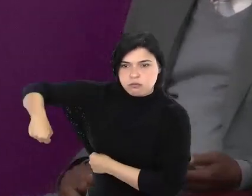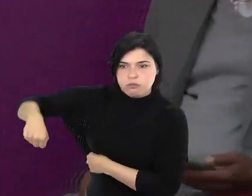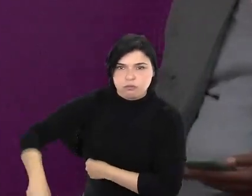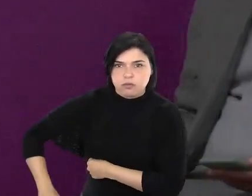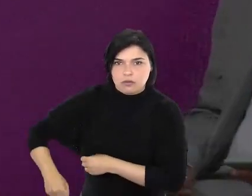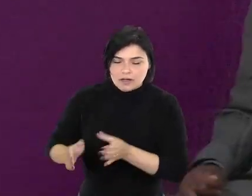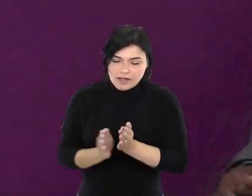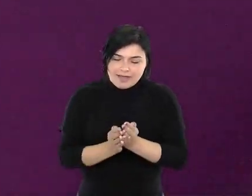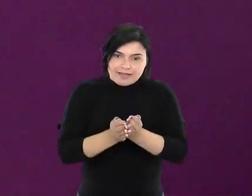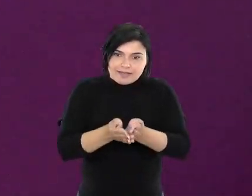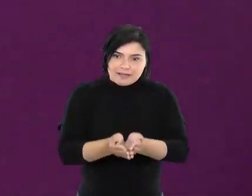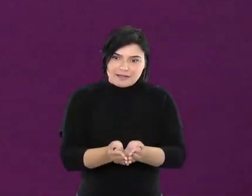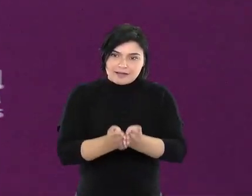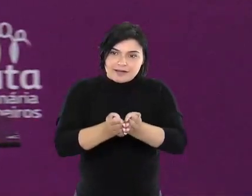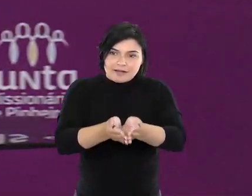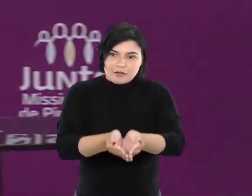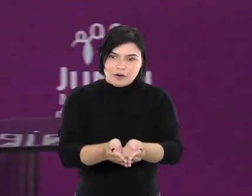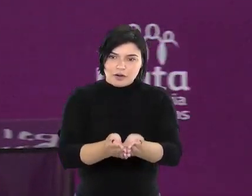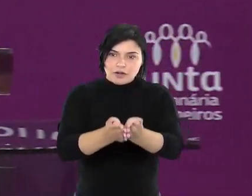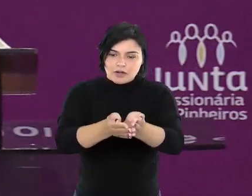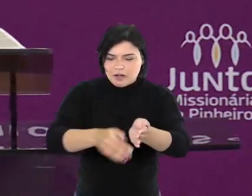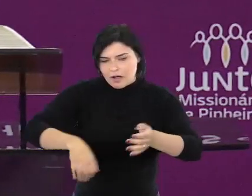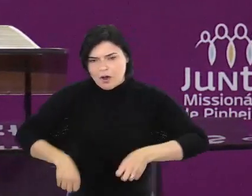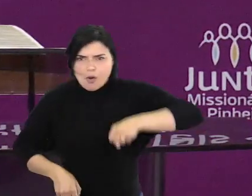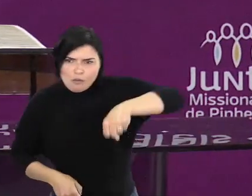pessoas desfrutassem de conforto